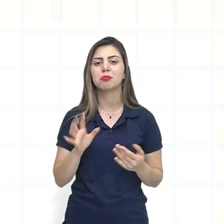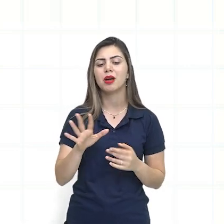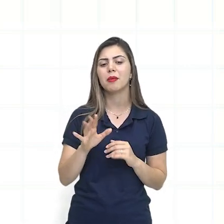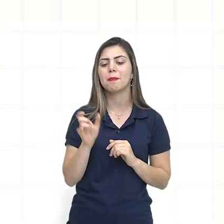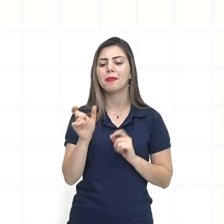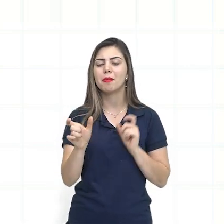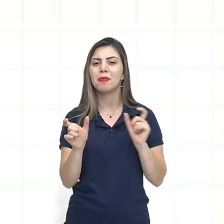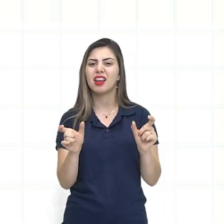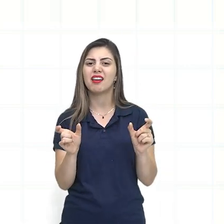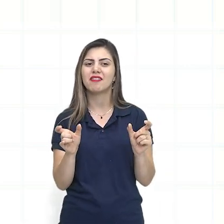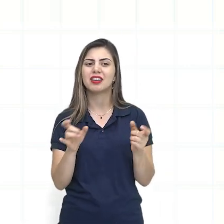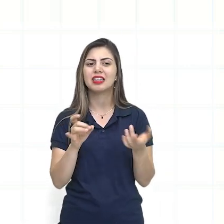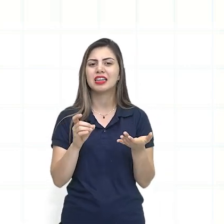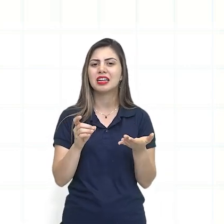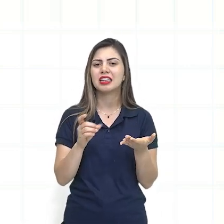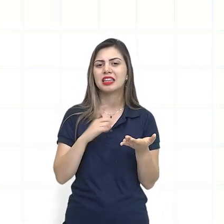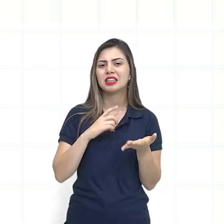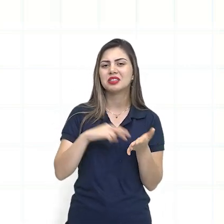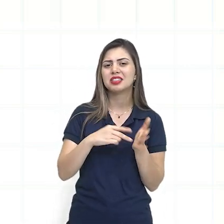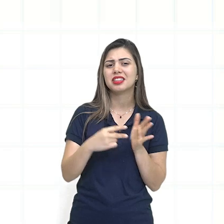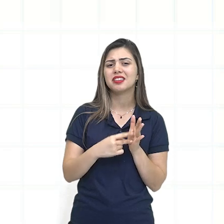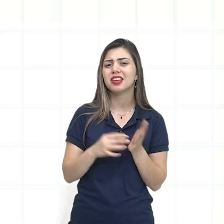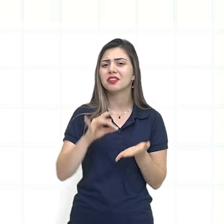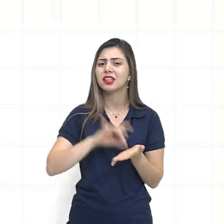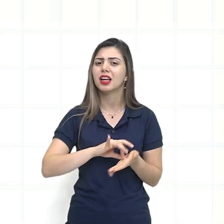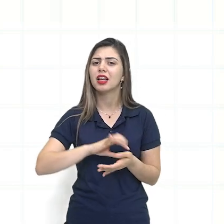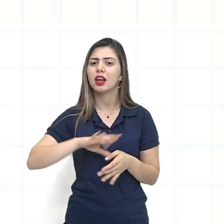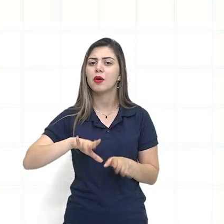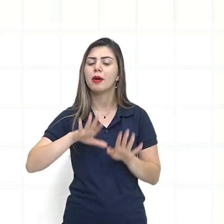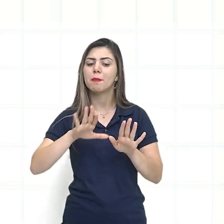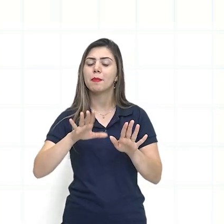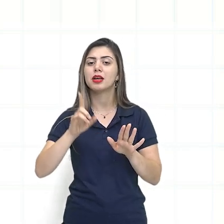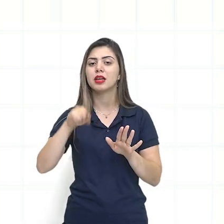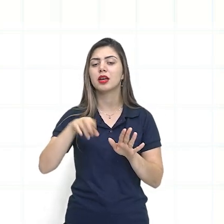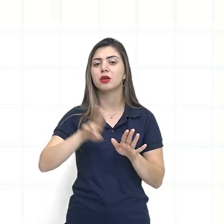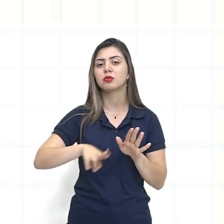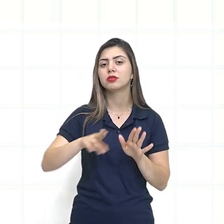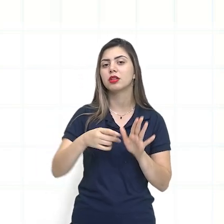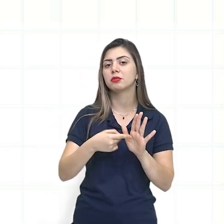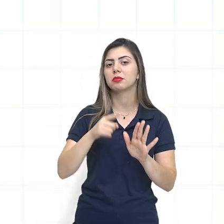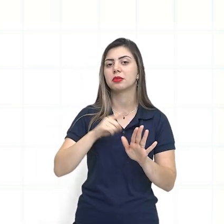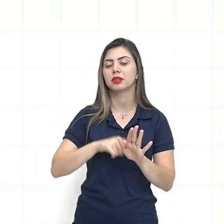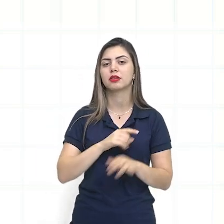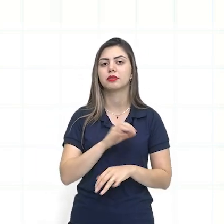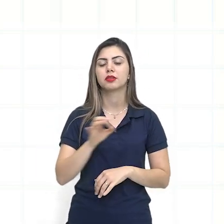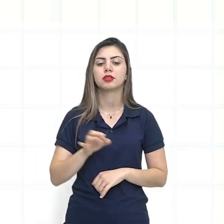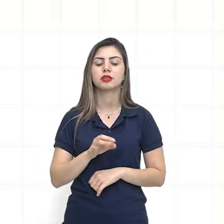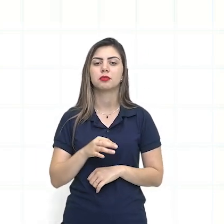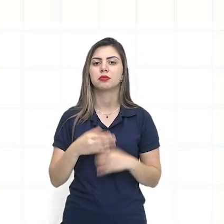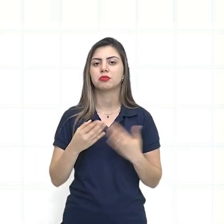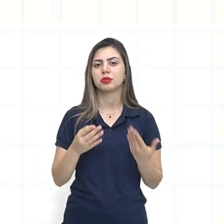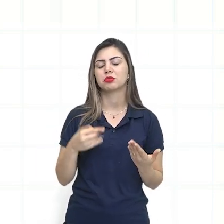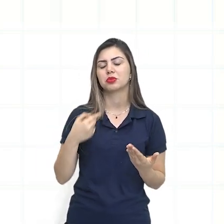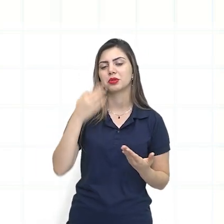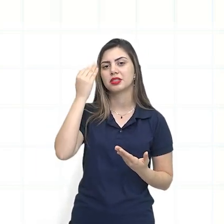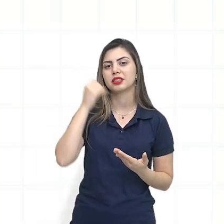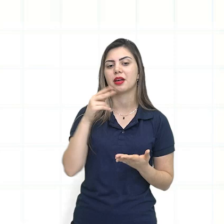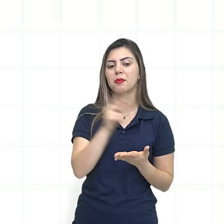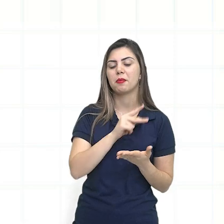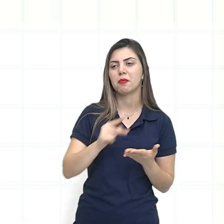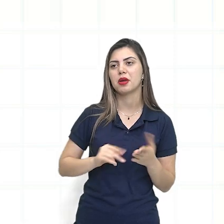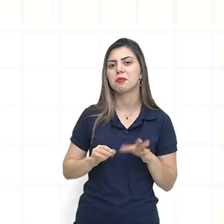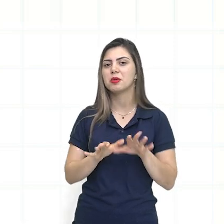relação real, certo? Então, poema com pássaro não existe uma relação real, mas